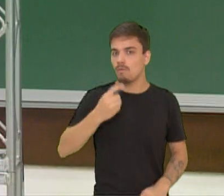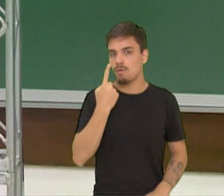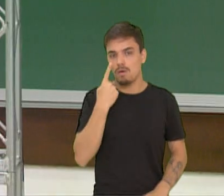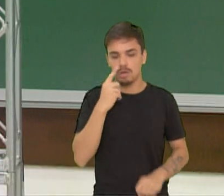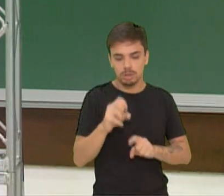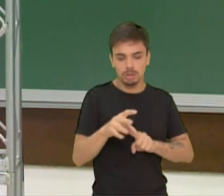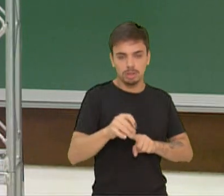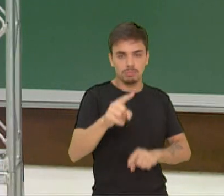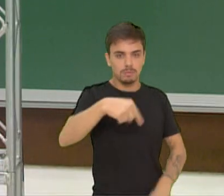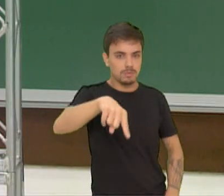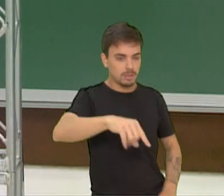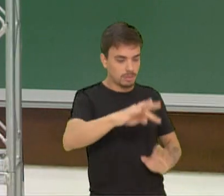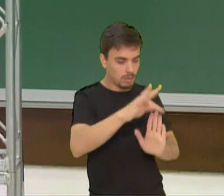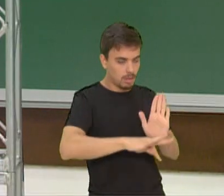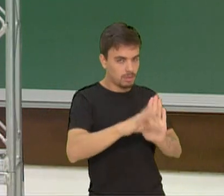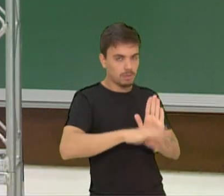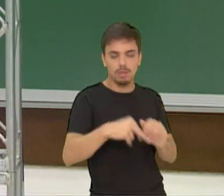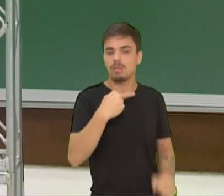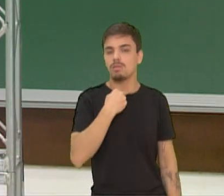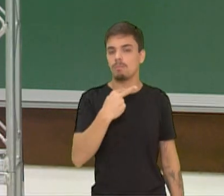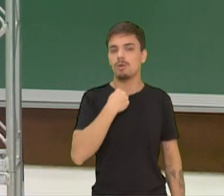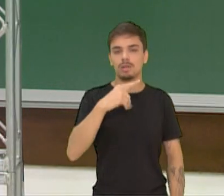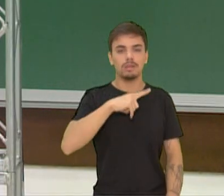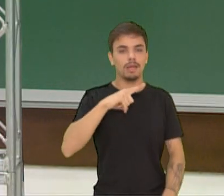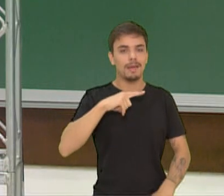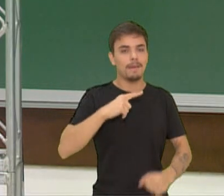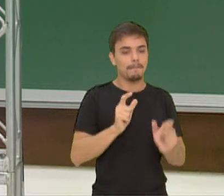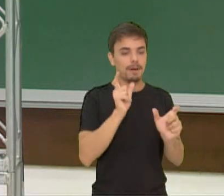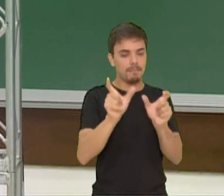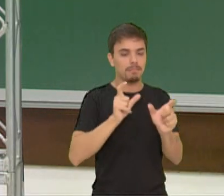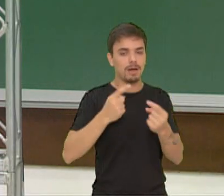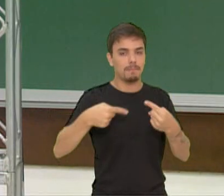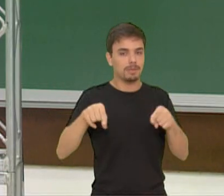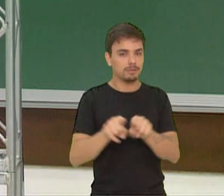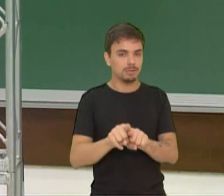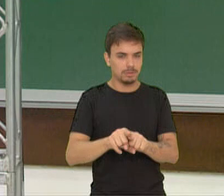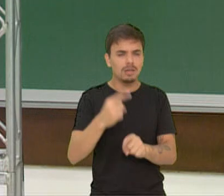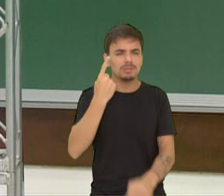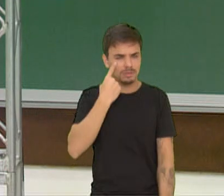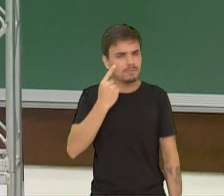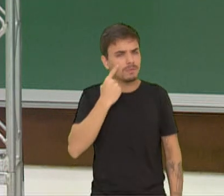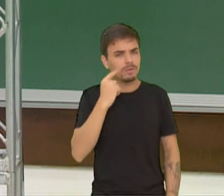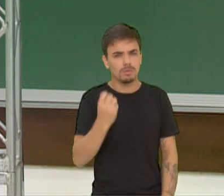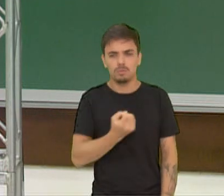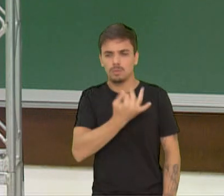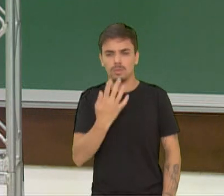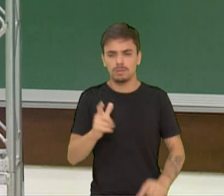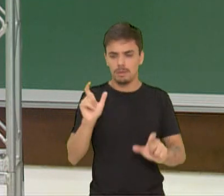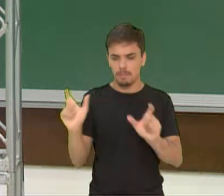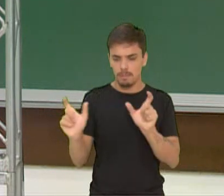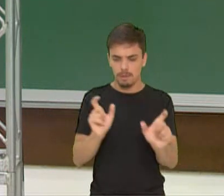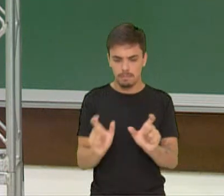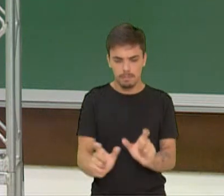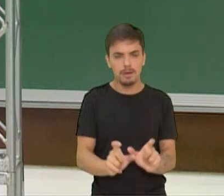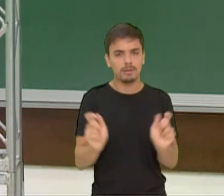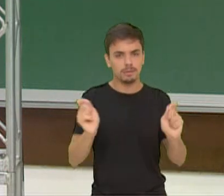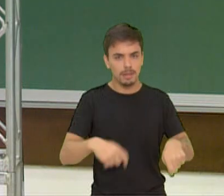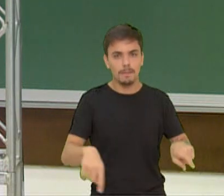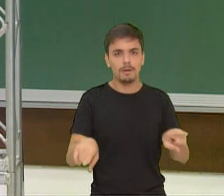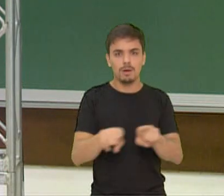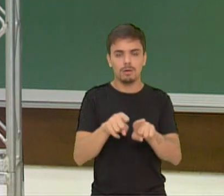vocês. Um texto, ele não pode ter palavras repetidas. Olha quantos conectivos nós temos para utilizar. Então, não precisa usar